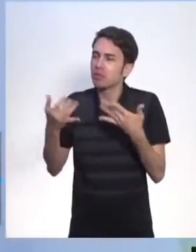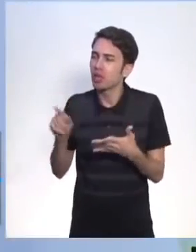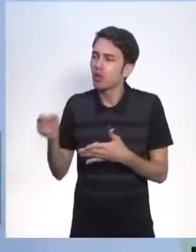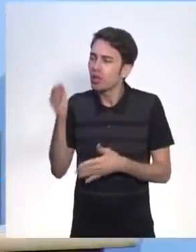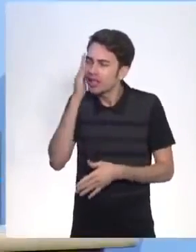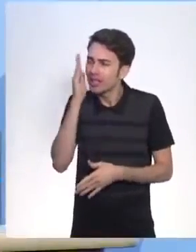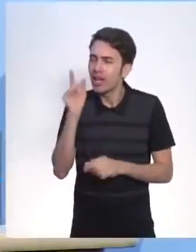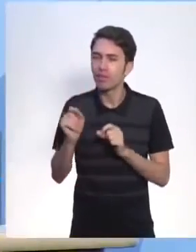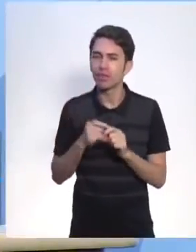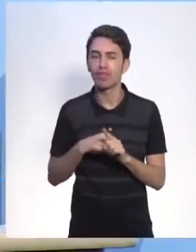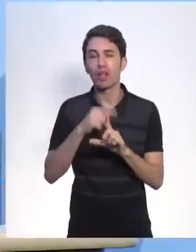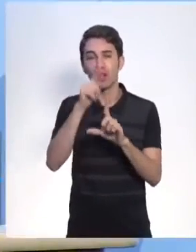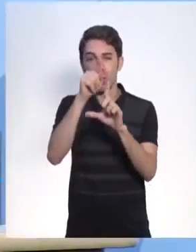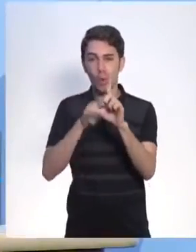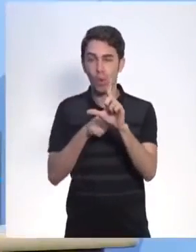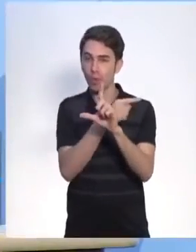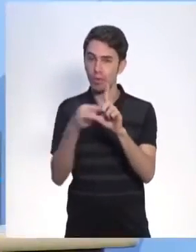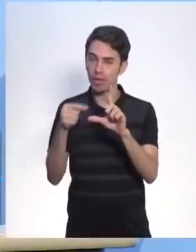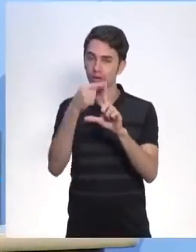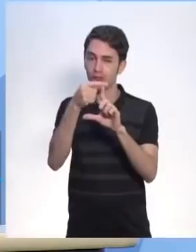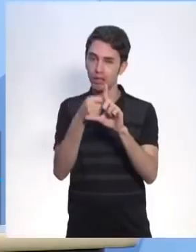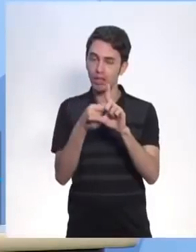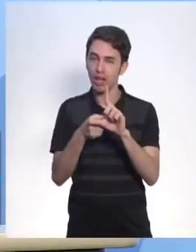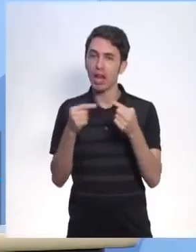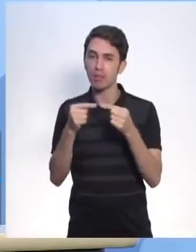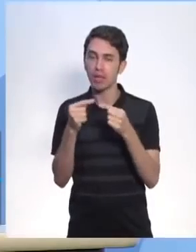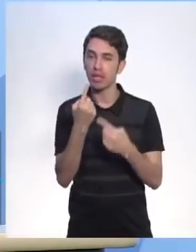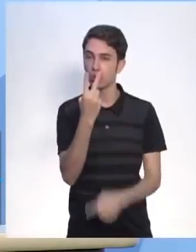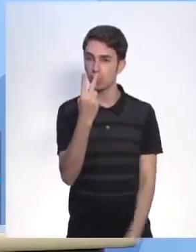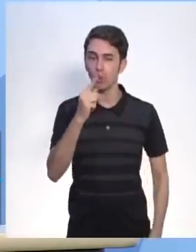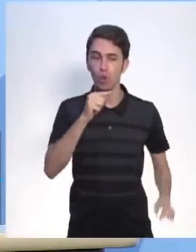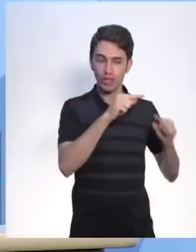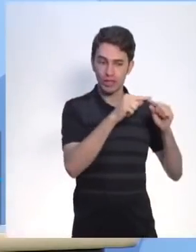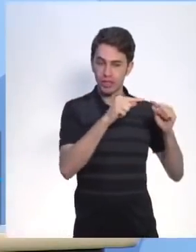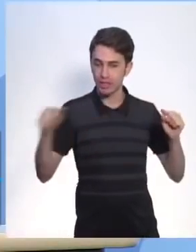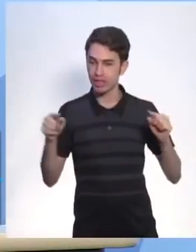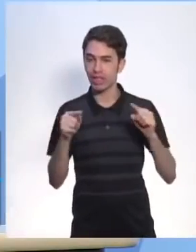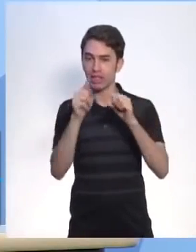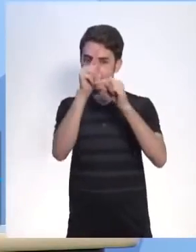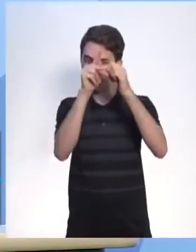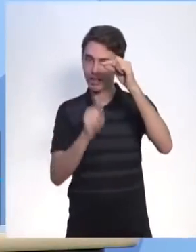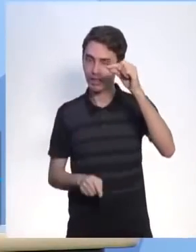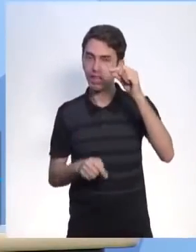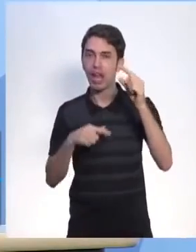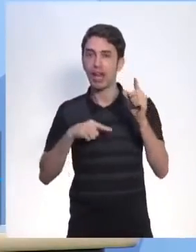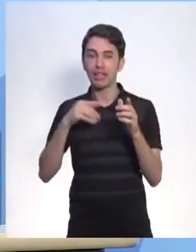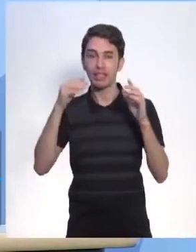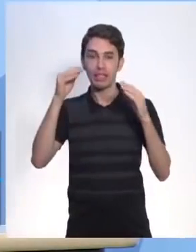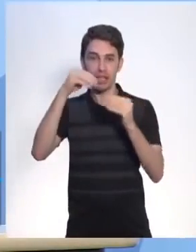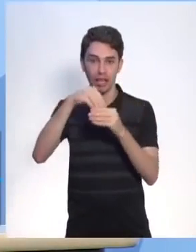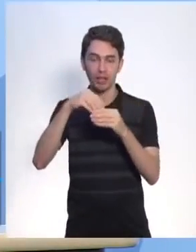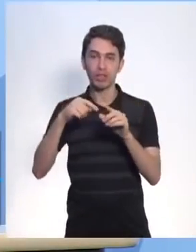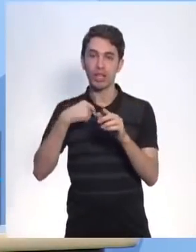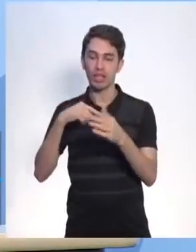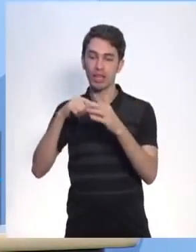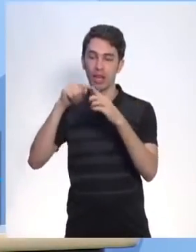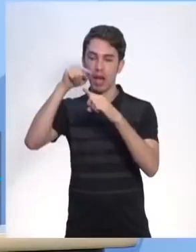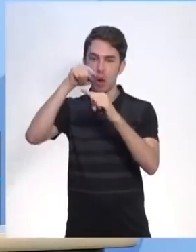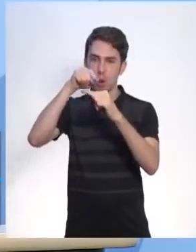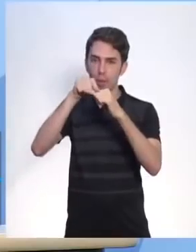cartesiano? Bom, o plano cartesiano são duas retas e dentro da reta tem o ponto da origem. E